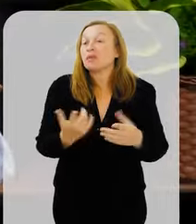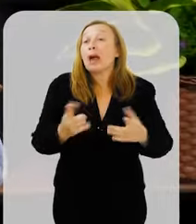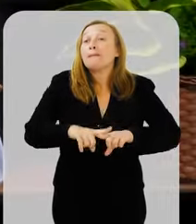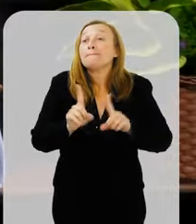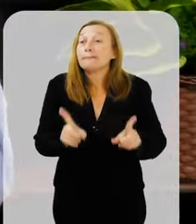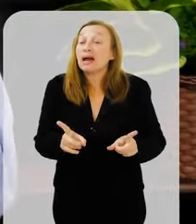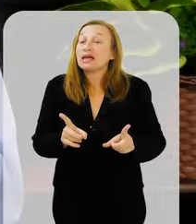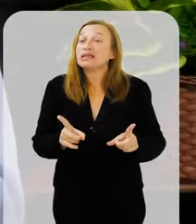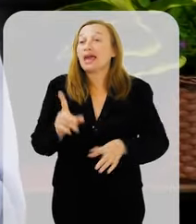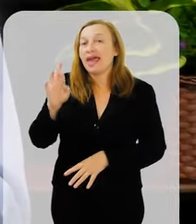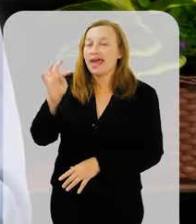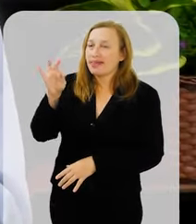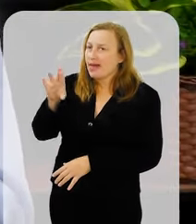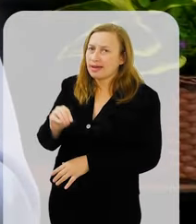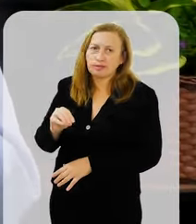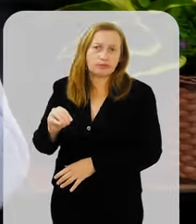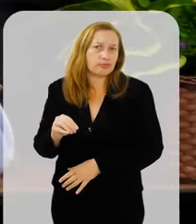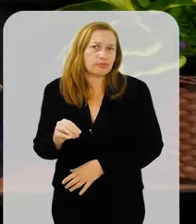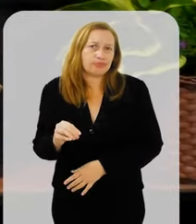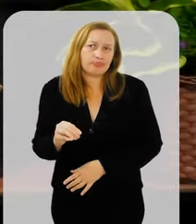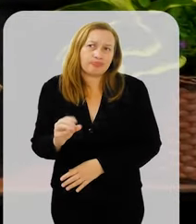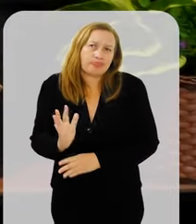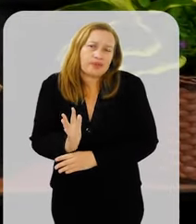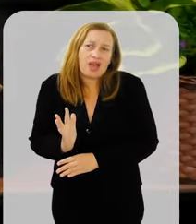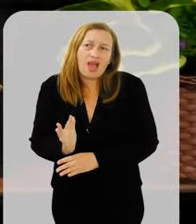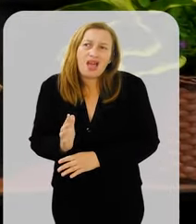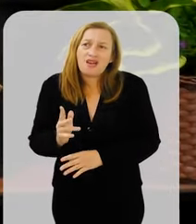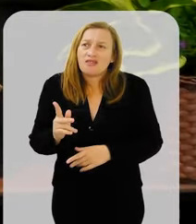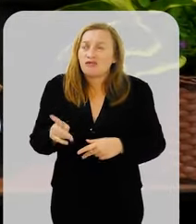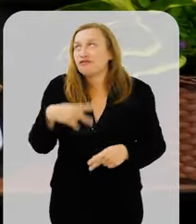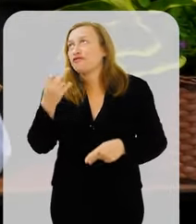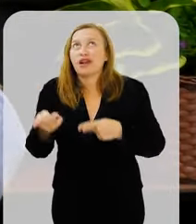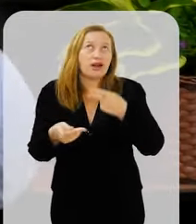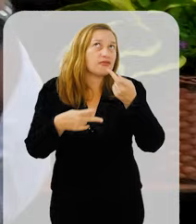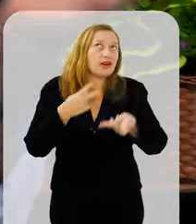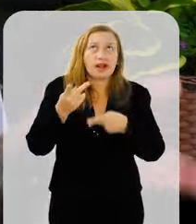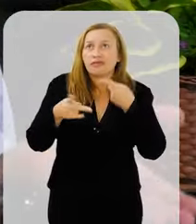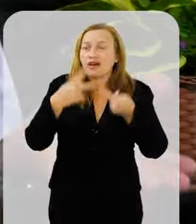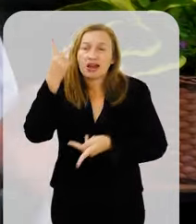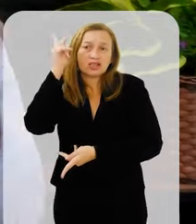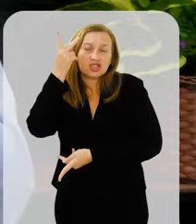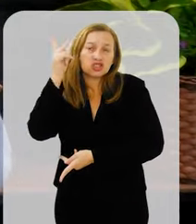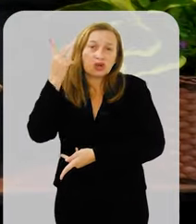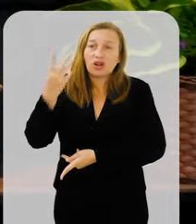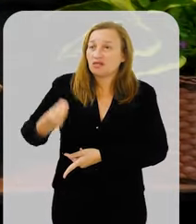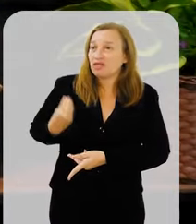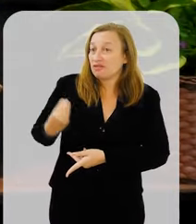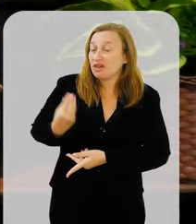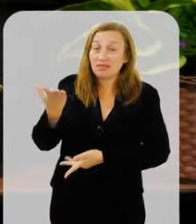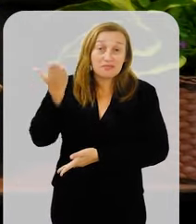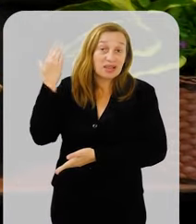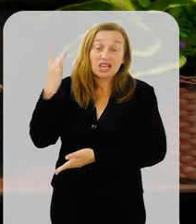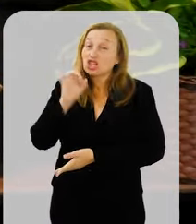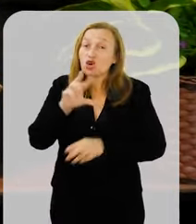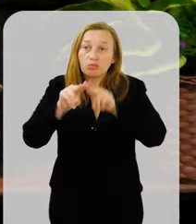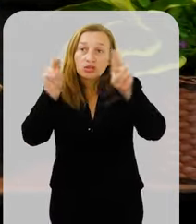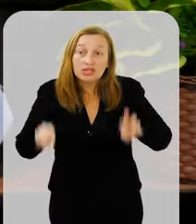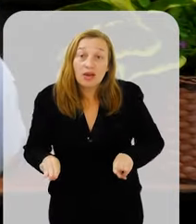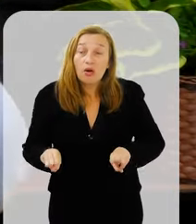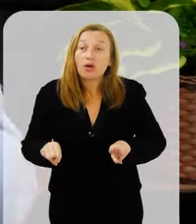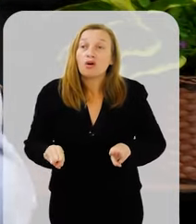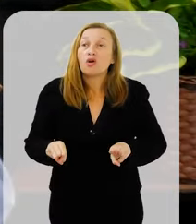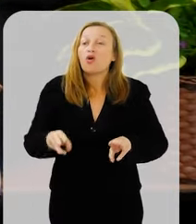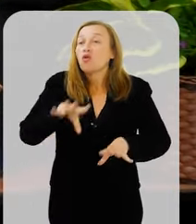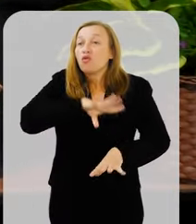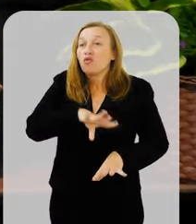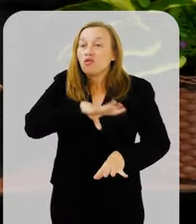mas, Renato, não adianta ficar falando de história, quem vive de passado é museu. O Vasco é um